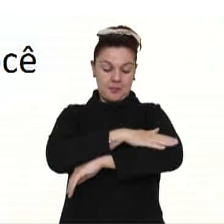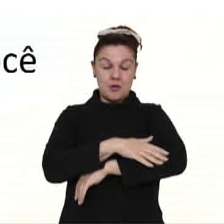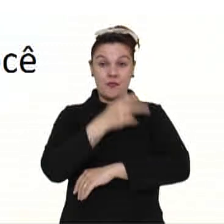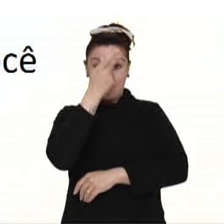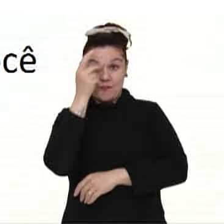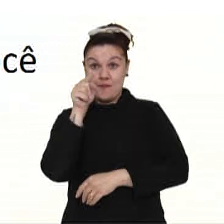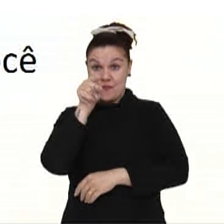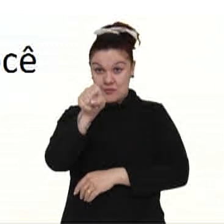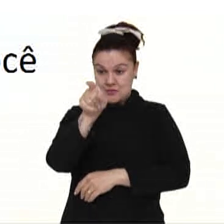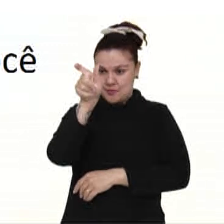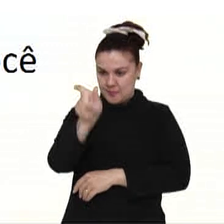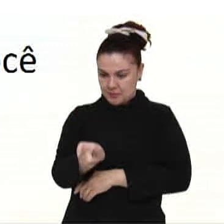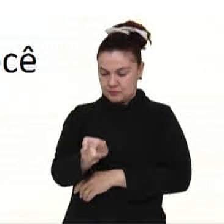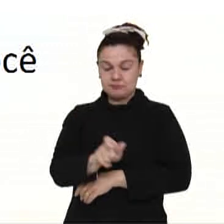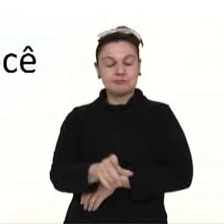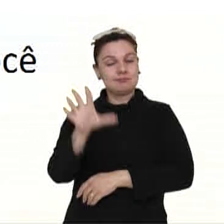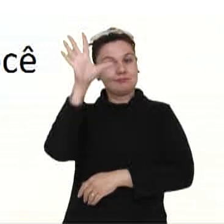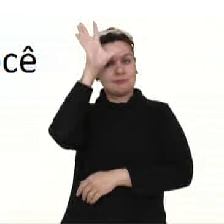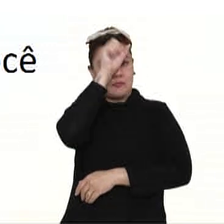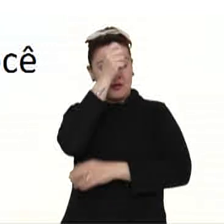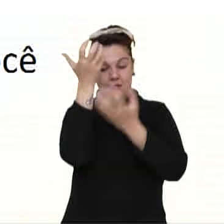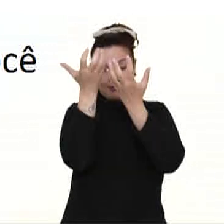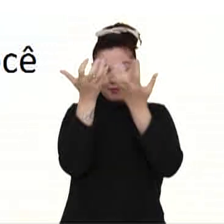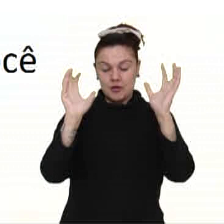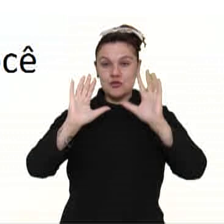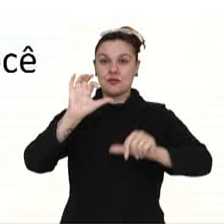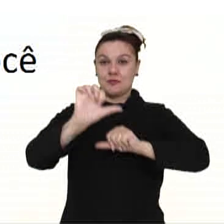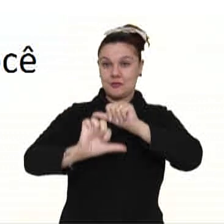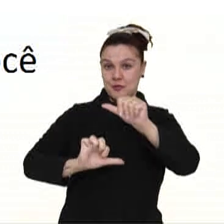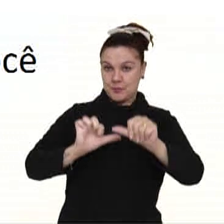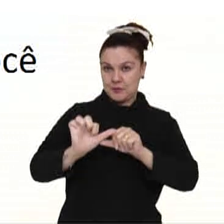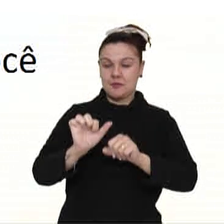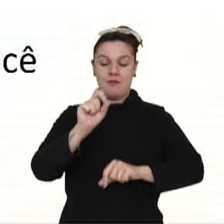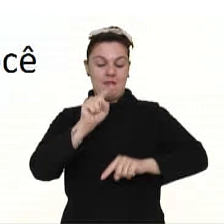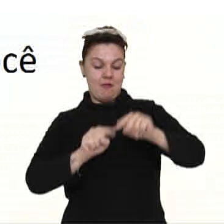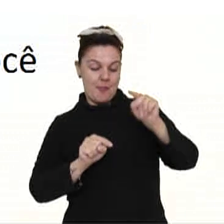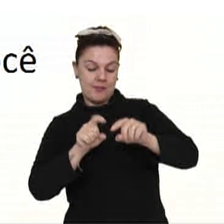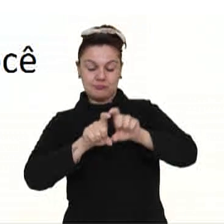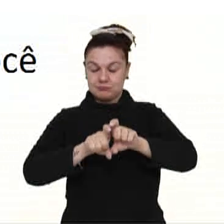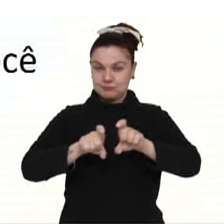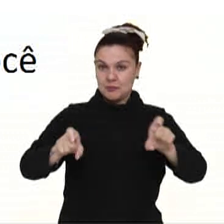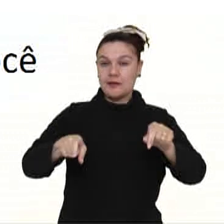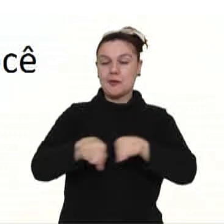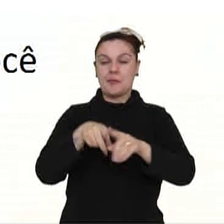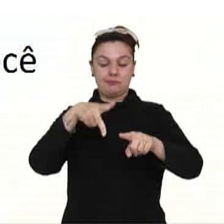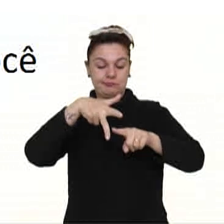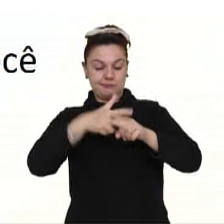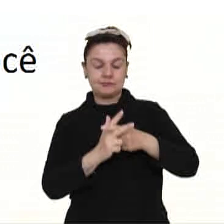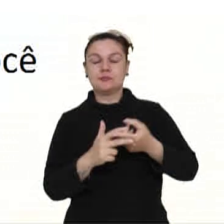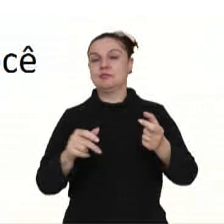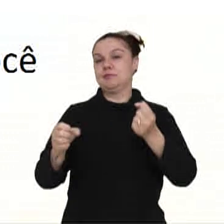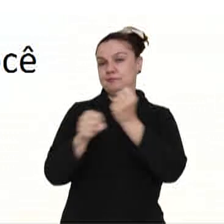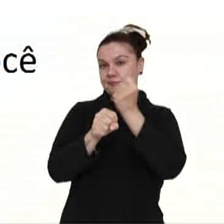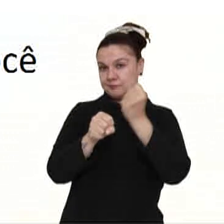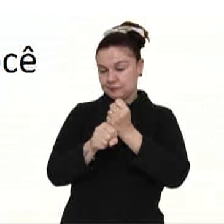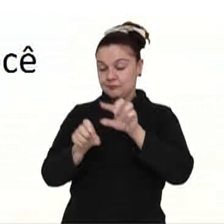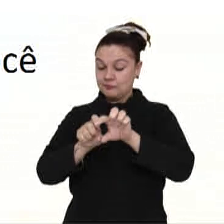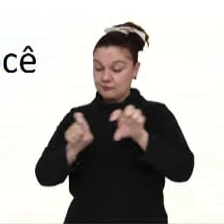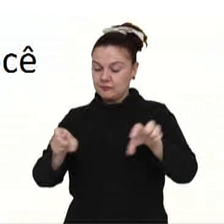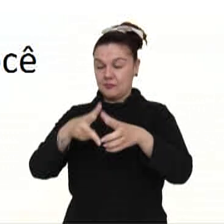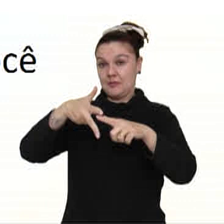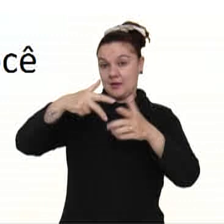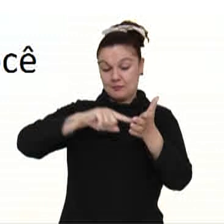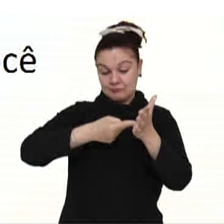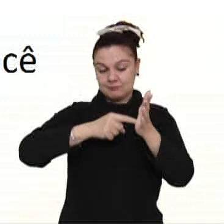ser humano, o conhecimento, a natureza já modificada, a matéria-prima e os instrumentos, máquinas, ferramentas.